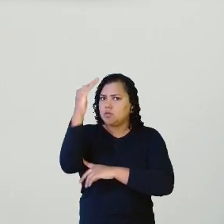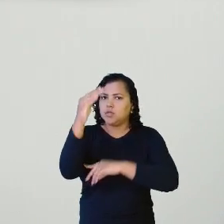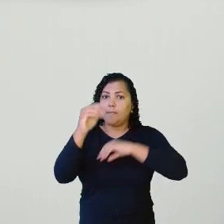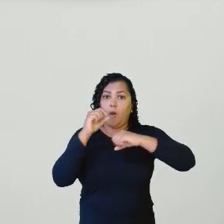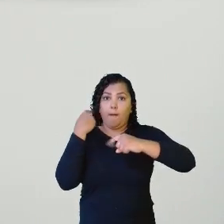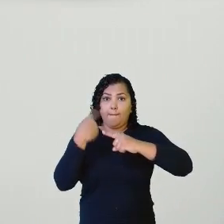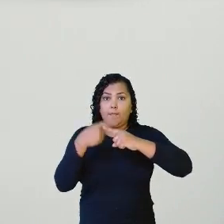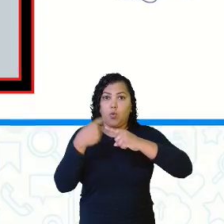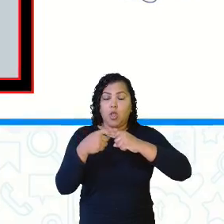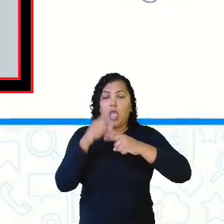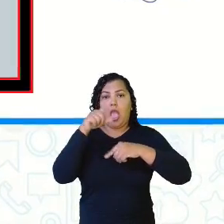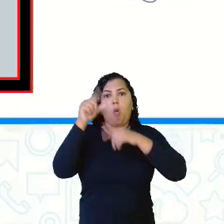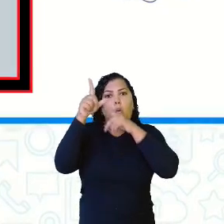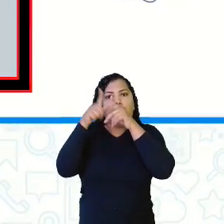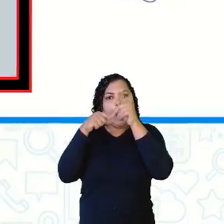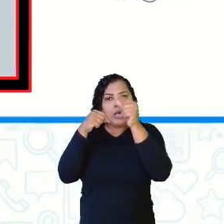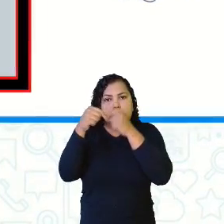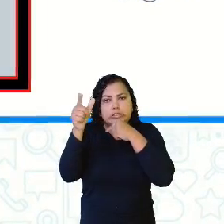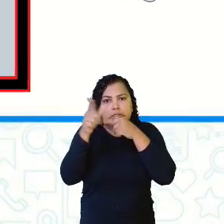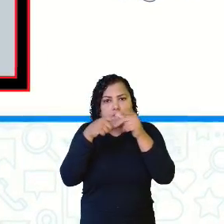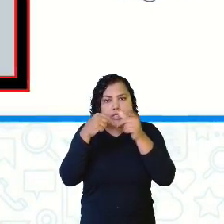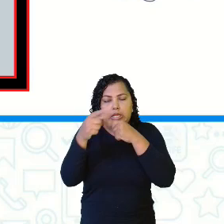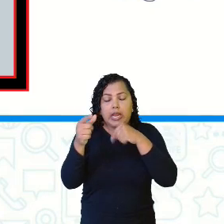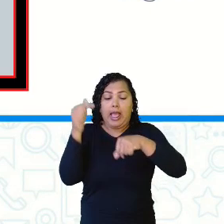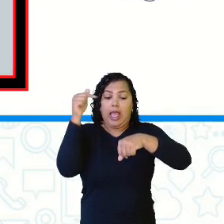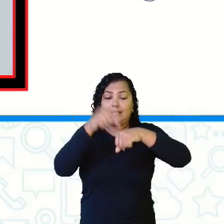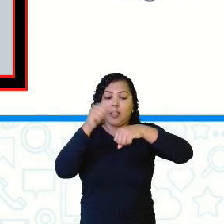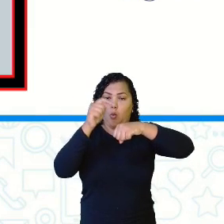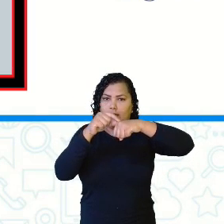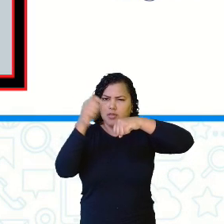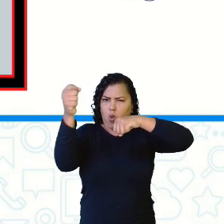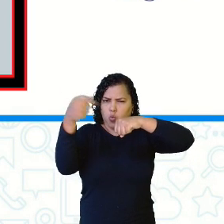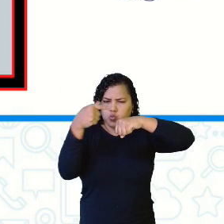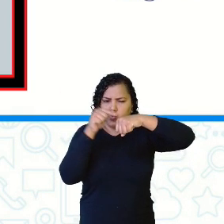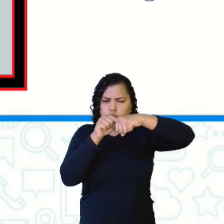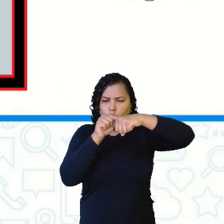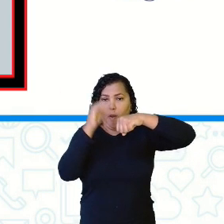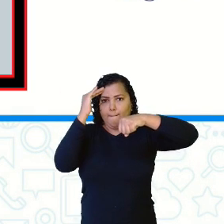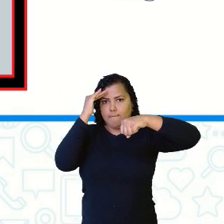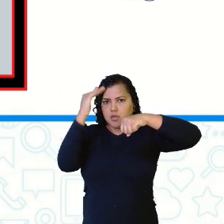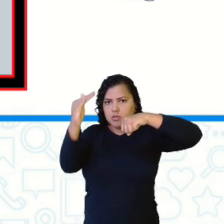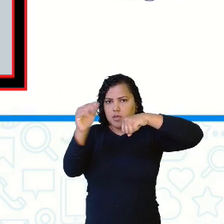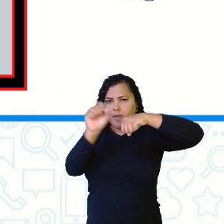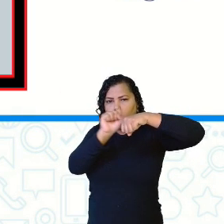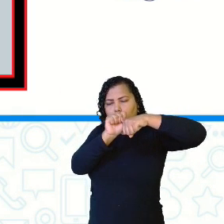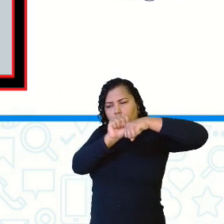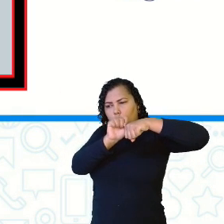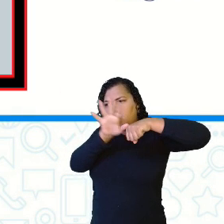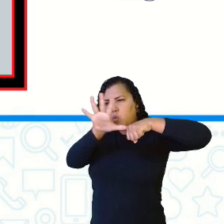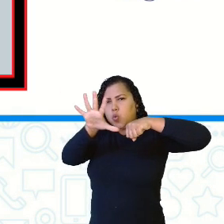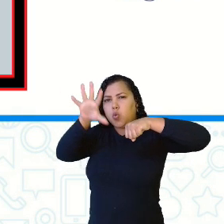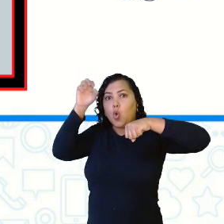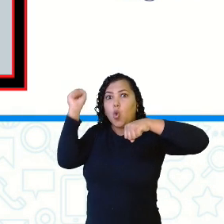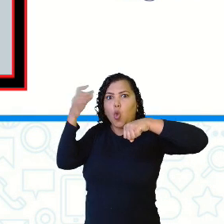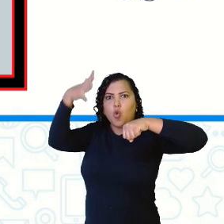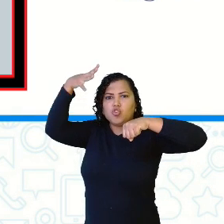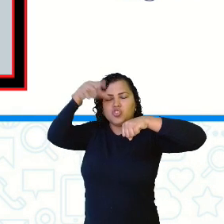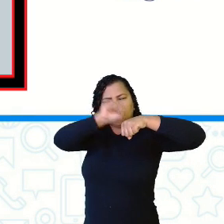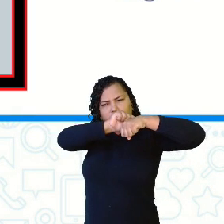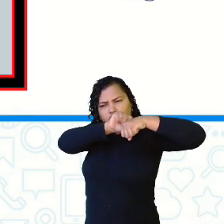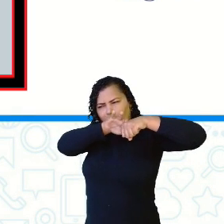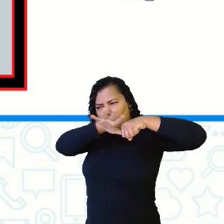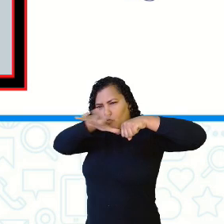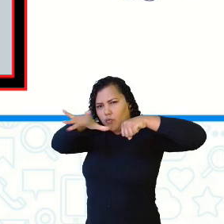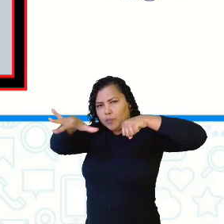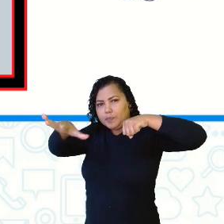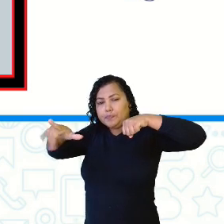uma estrela e é ele que é o principal astro desse sistema. Os outros